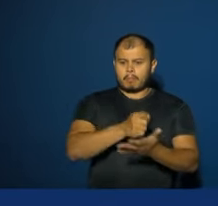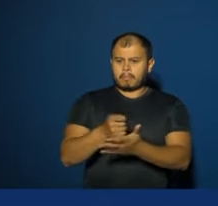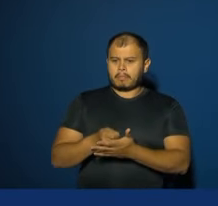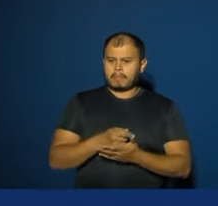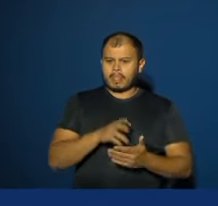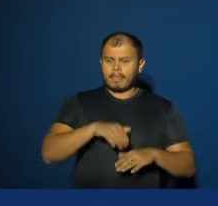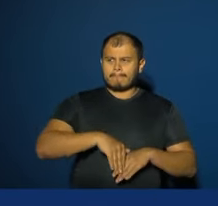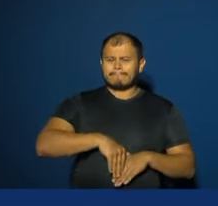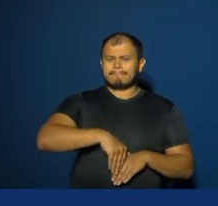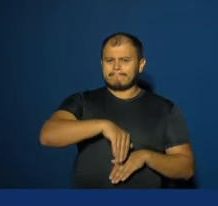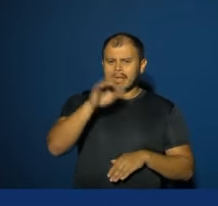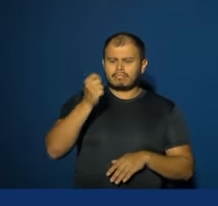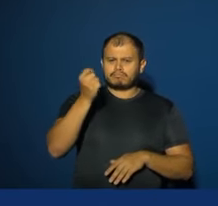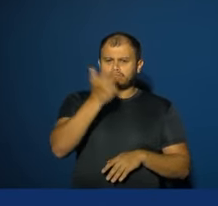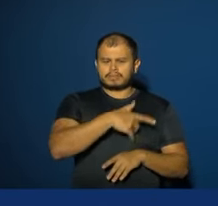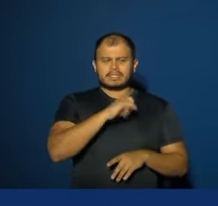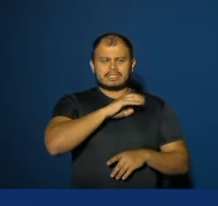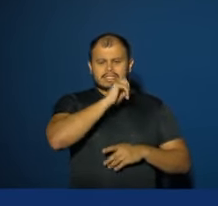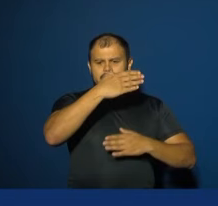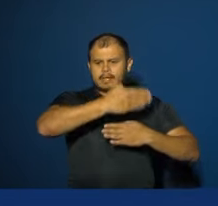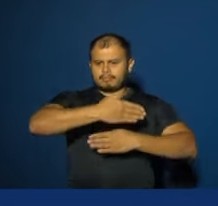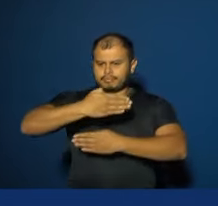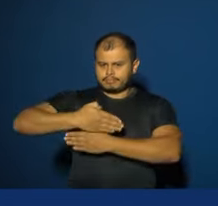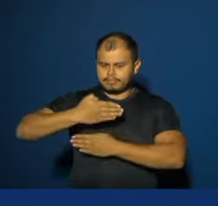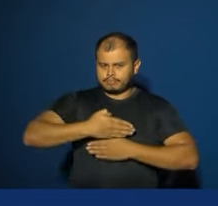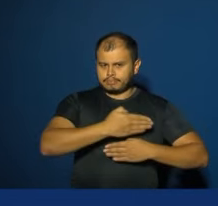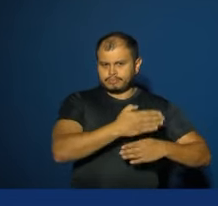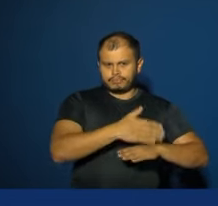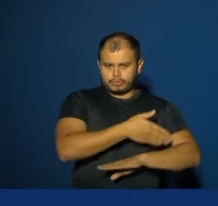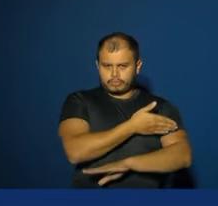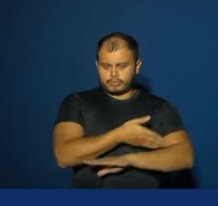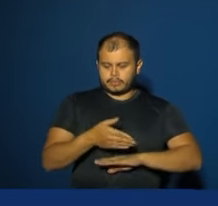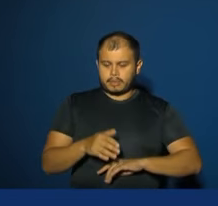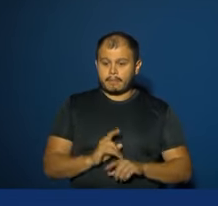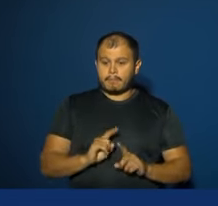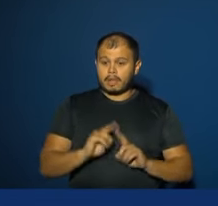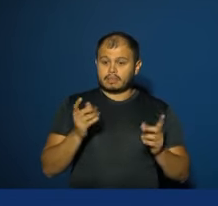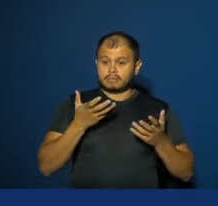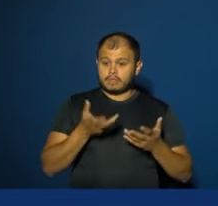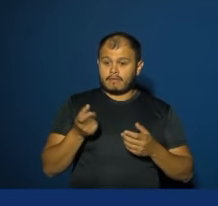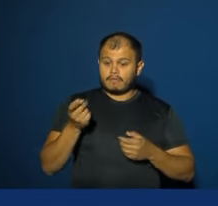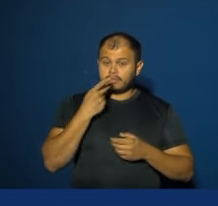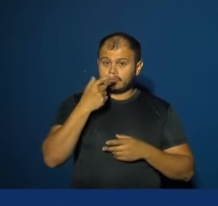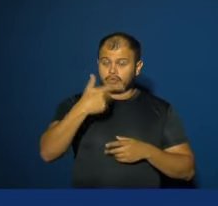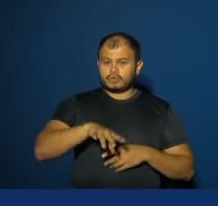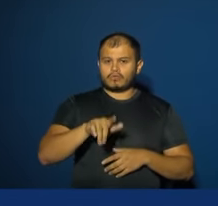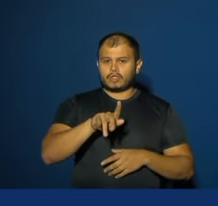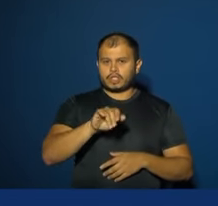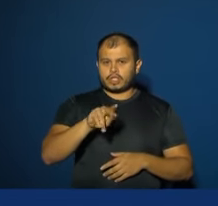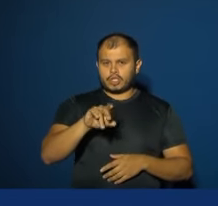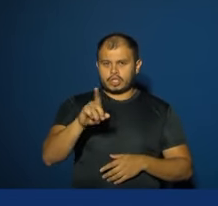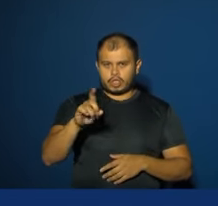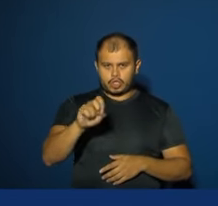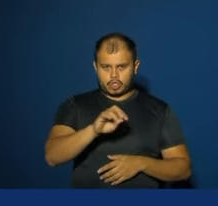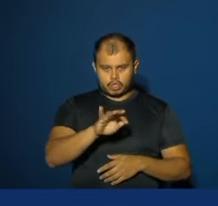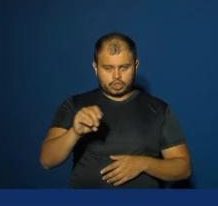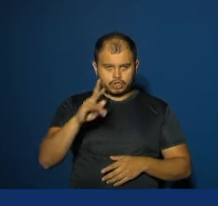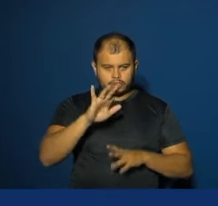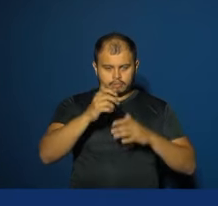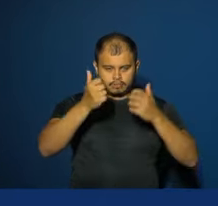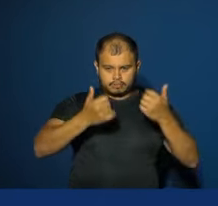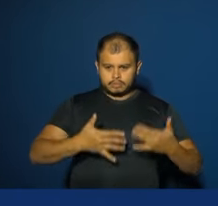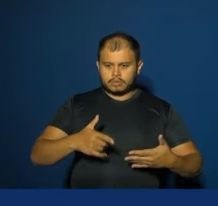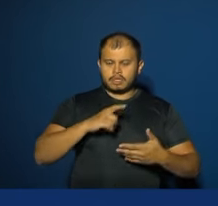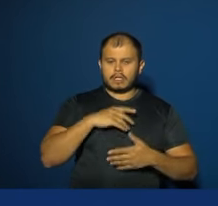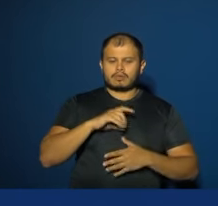alto do que uma rodovia que tem um pedágio enfim os pedágios tradicionais mas eu eu queria reforçar este ponto do guidote que é esta noção de que o setor de